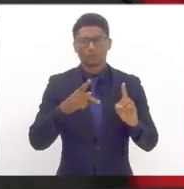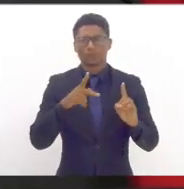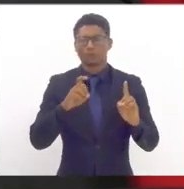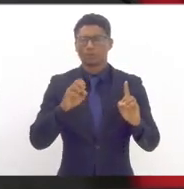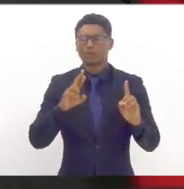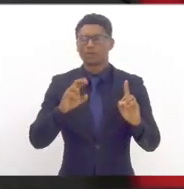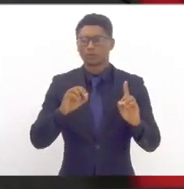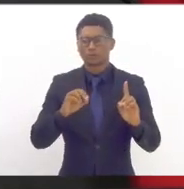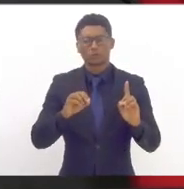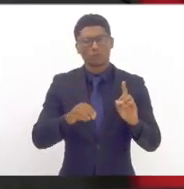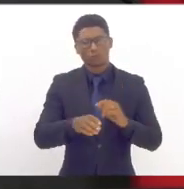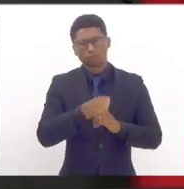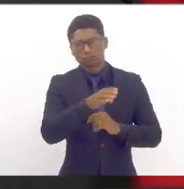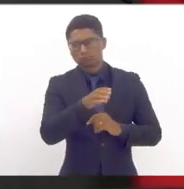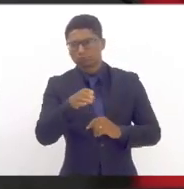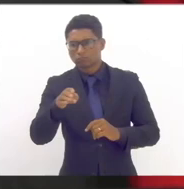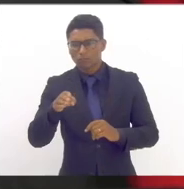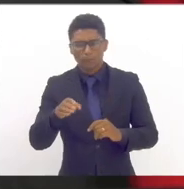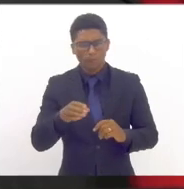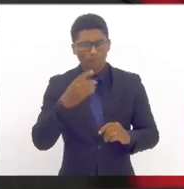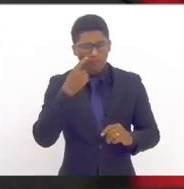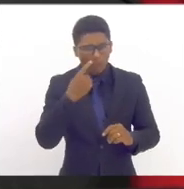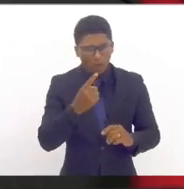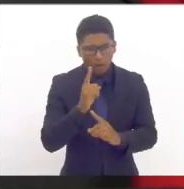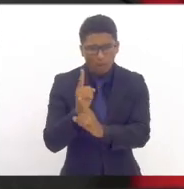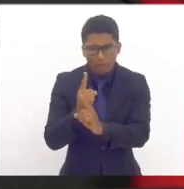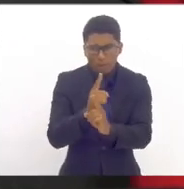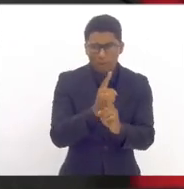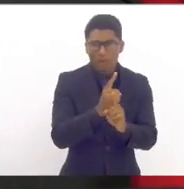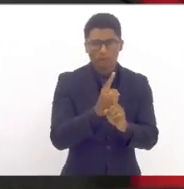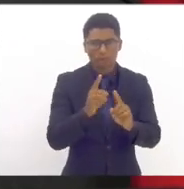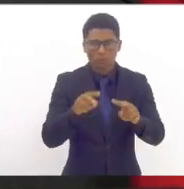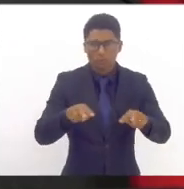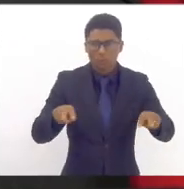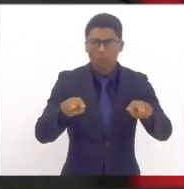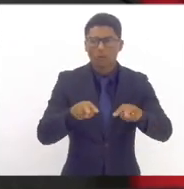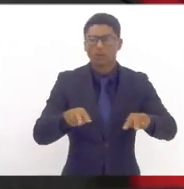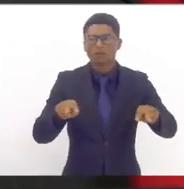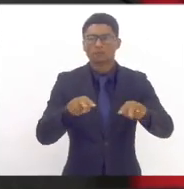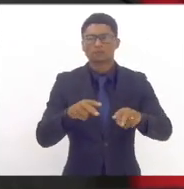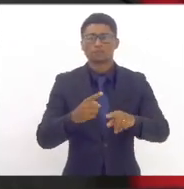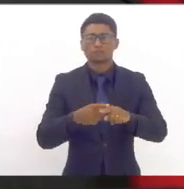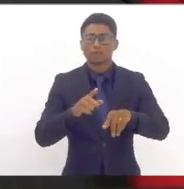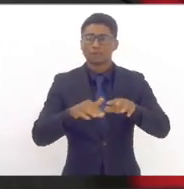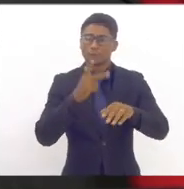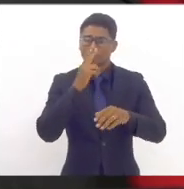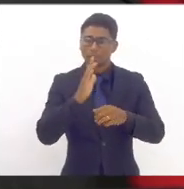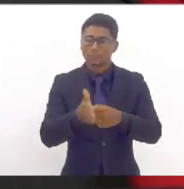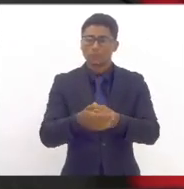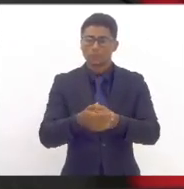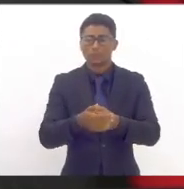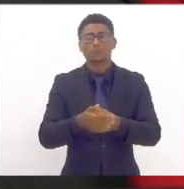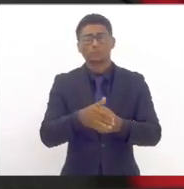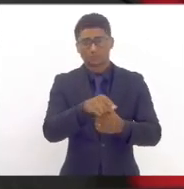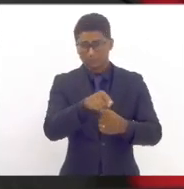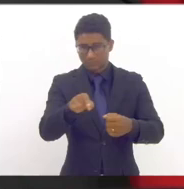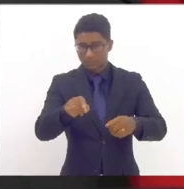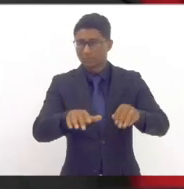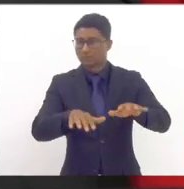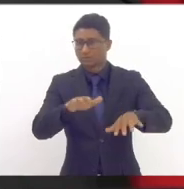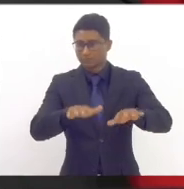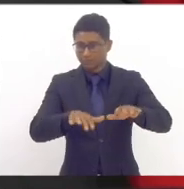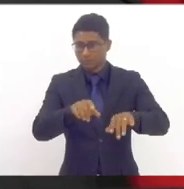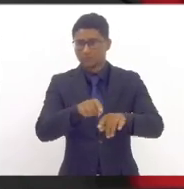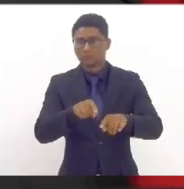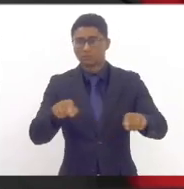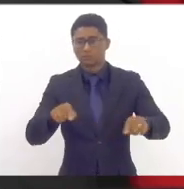revelou olhares que muitas vezes não se revelavam justamente para esse lugar que muitas vezes é tão aquém